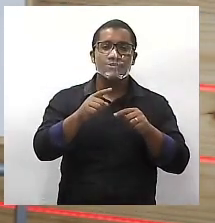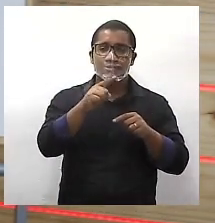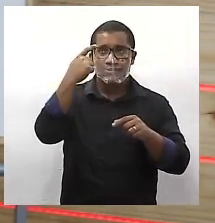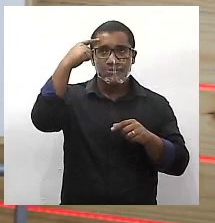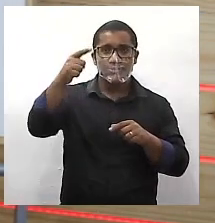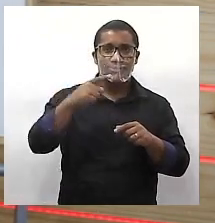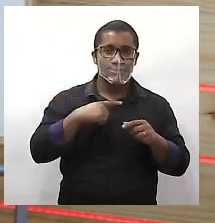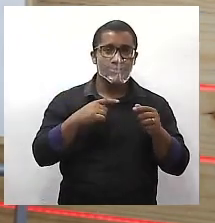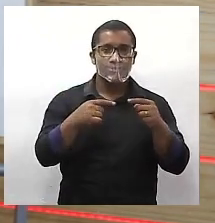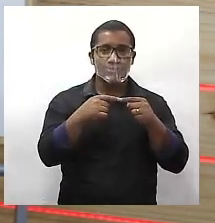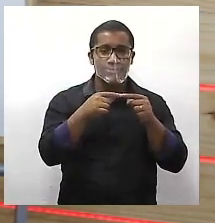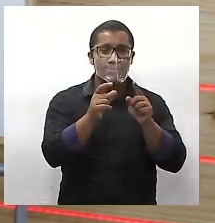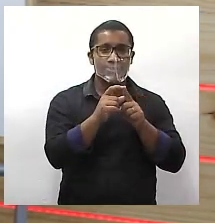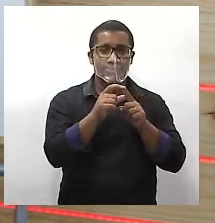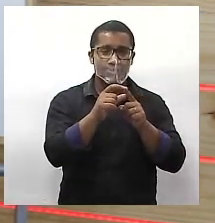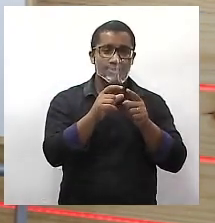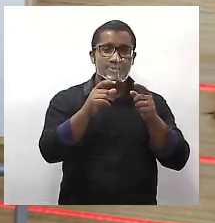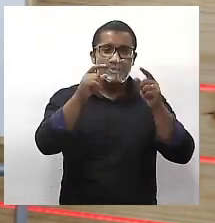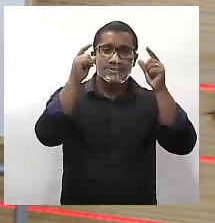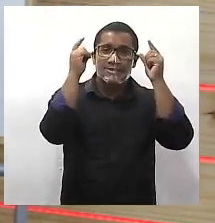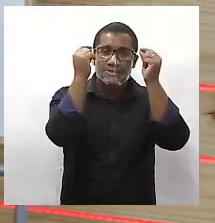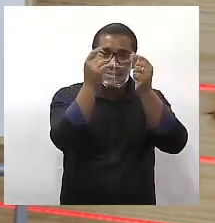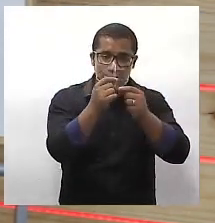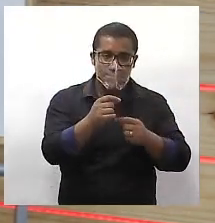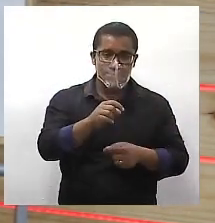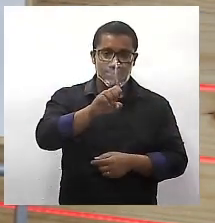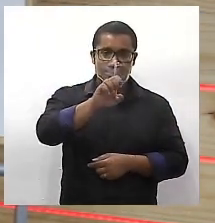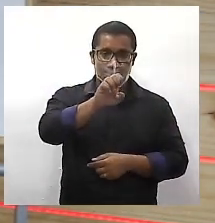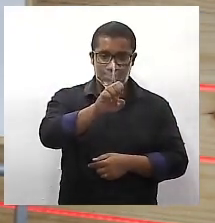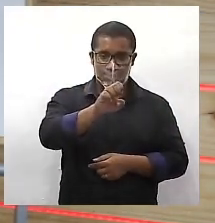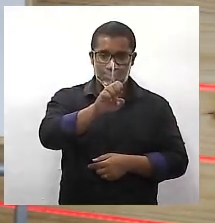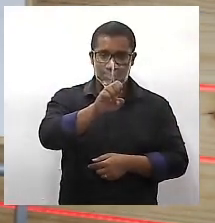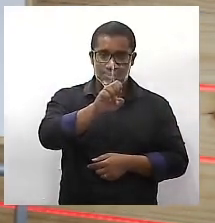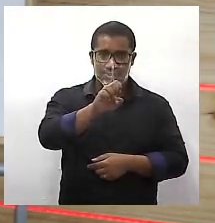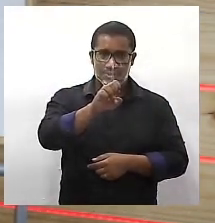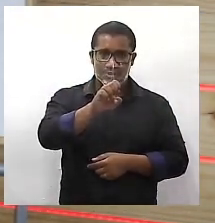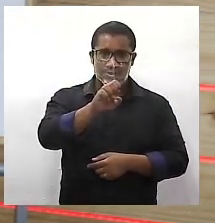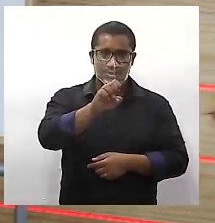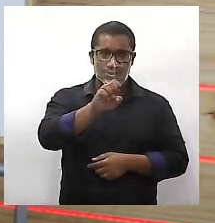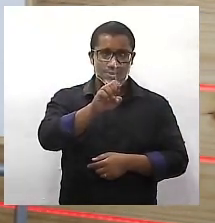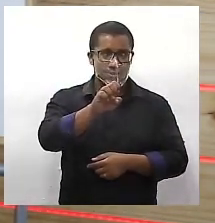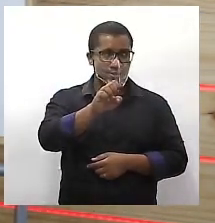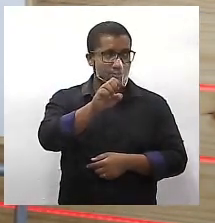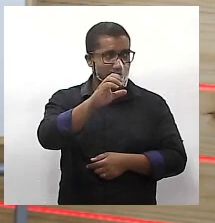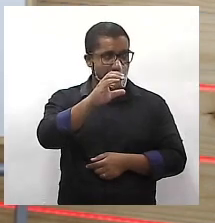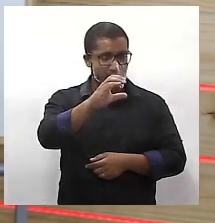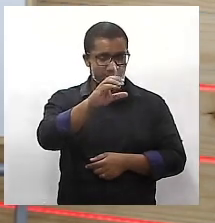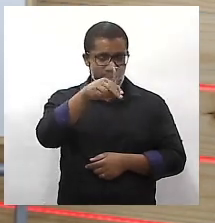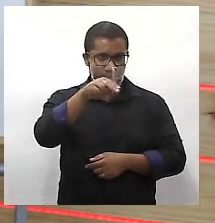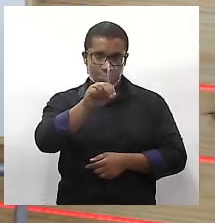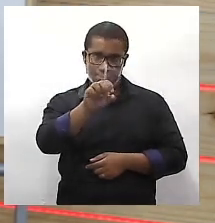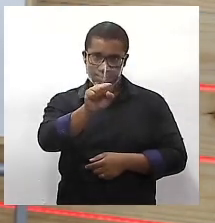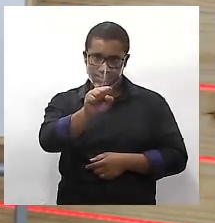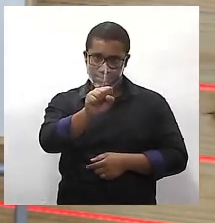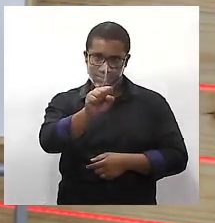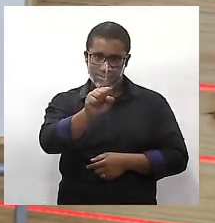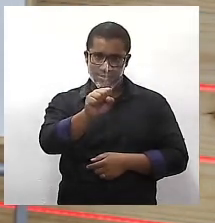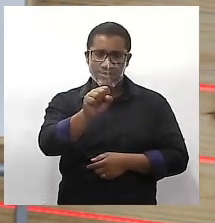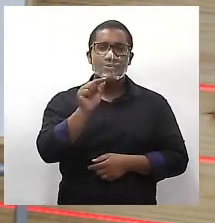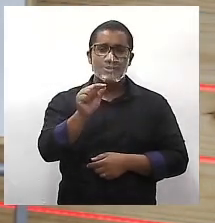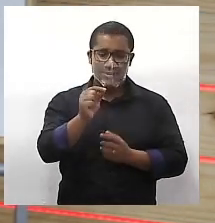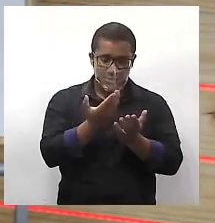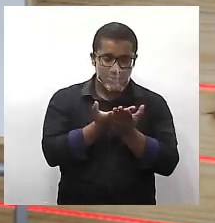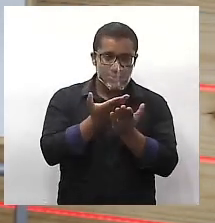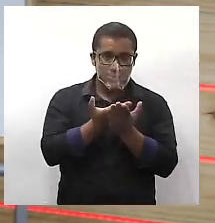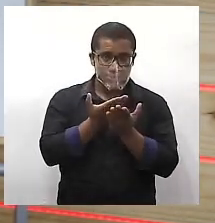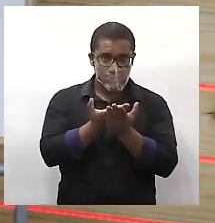uma palavra grega, vem de um prefixo grego ecos, que significa... Ó, isso aqui basicamente significa